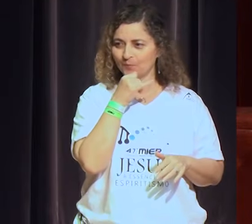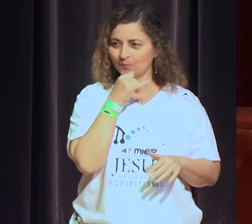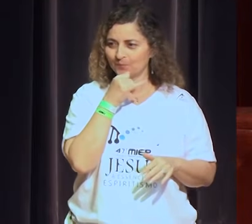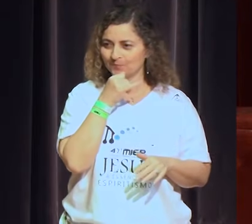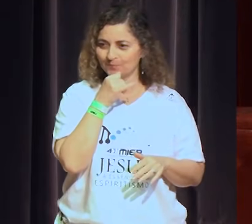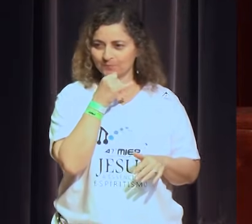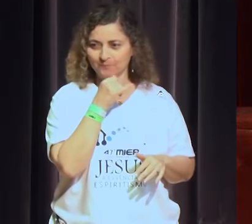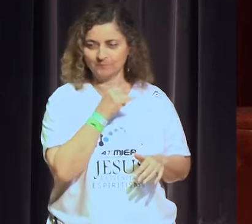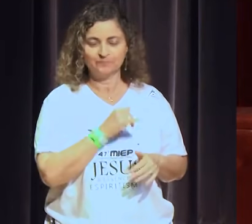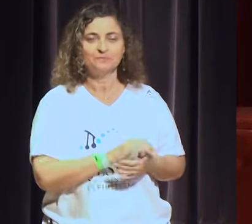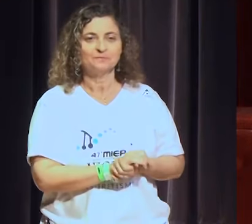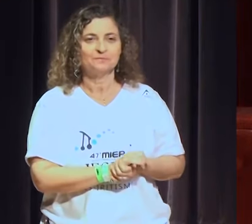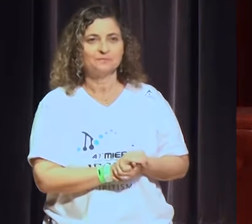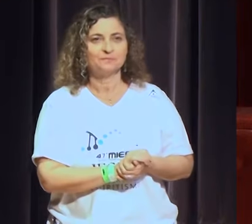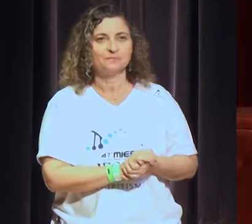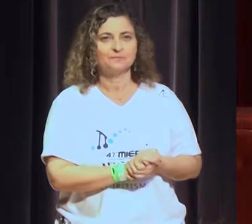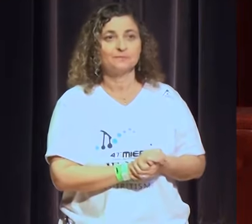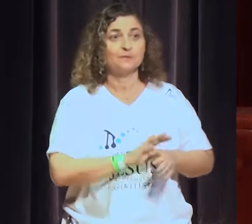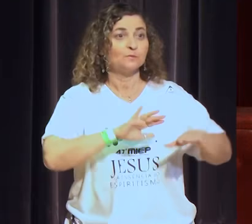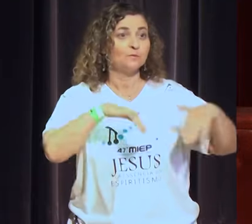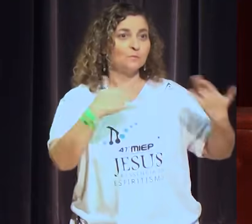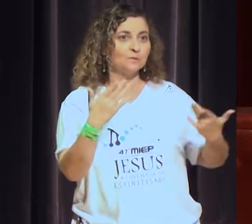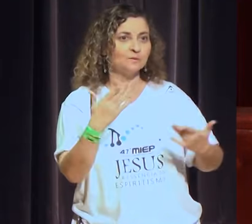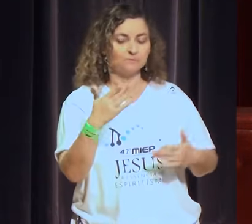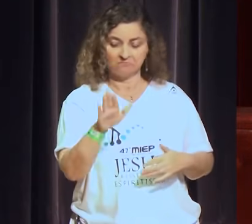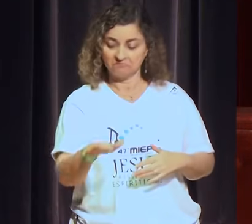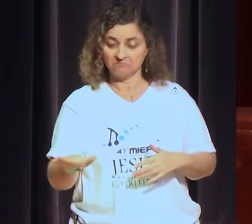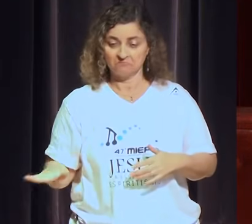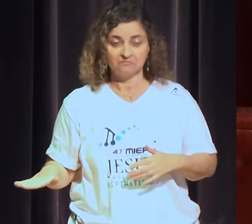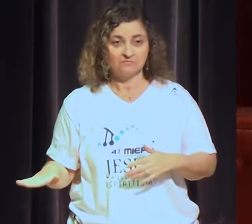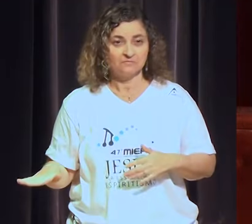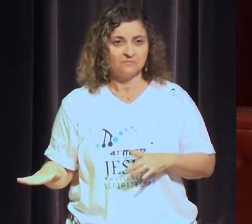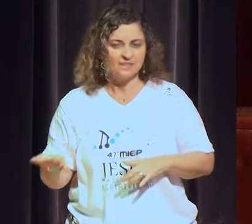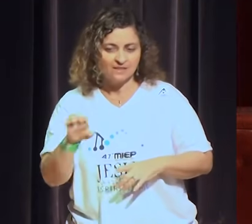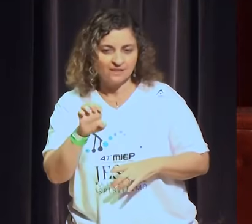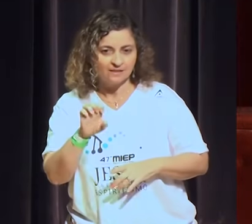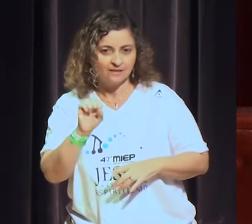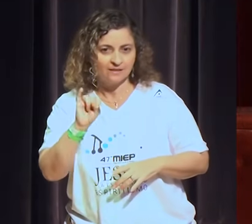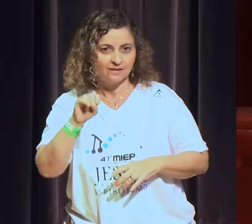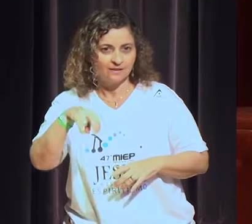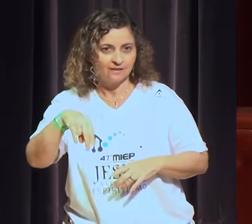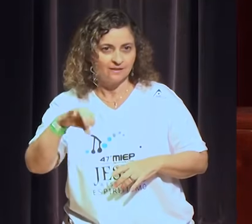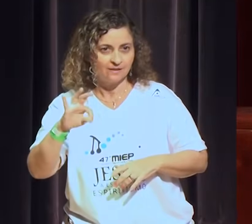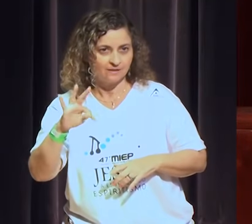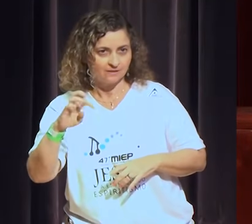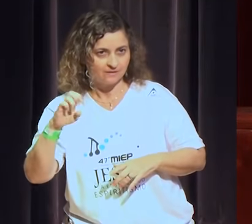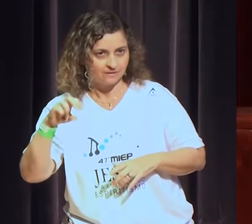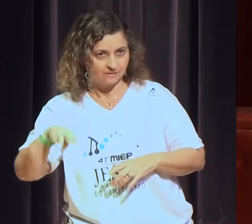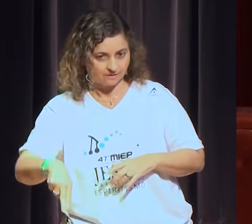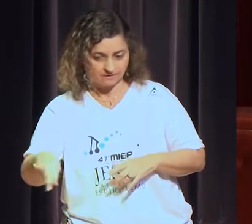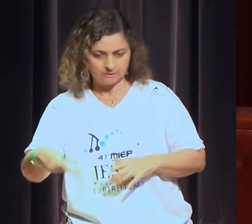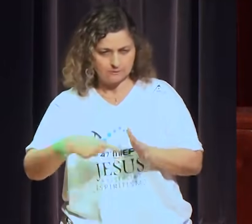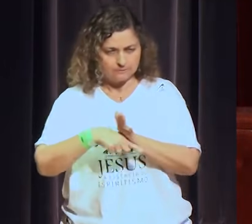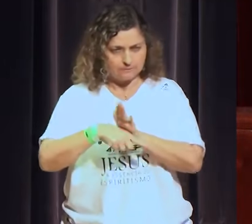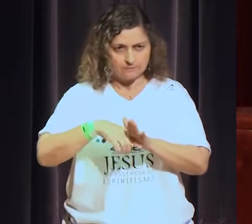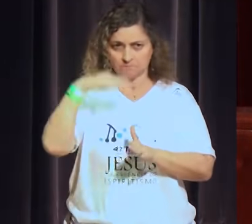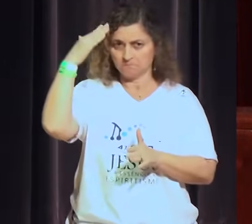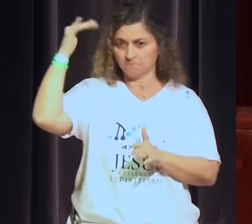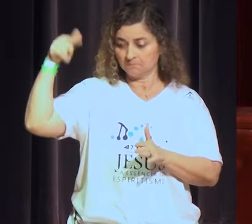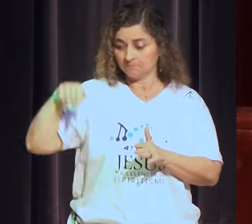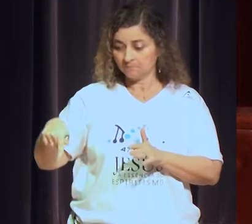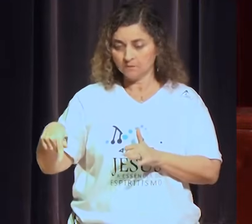Quando Einstein foi para a escola, não sei se você sabe, ele perdeu média de geografia e história. Perdeu muitas